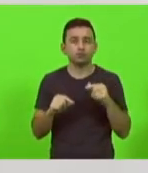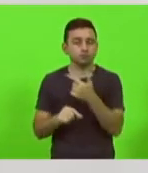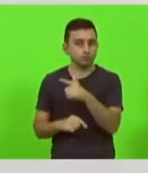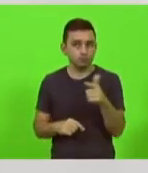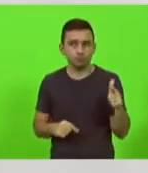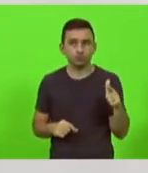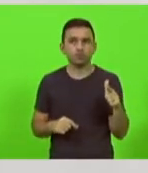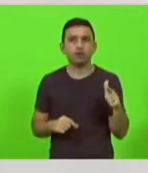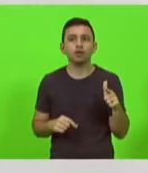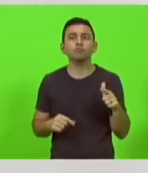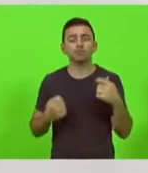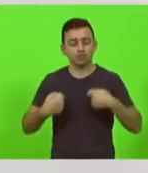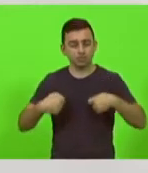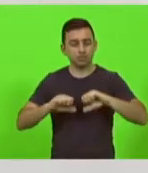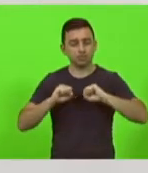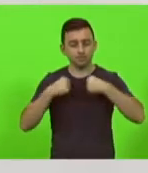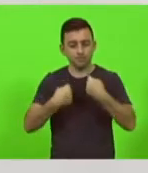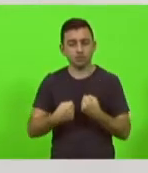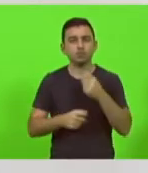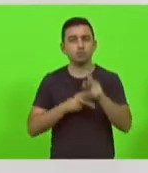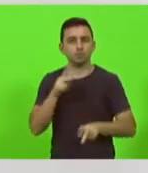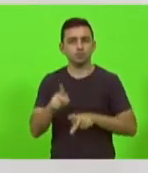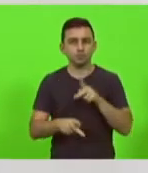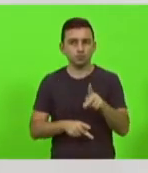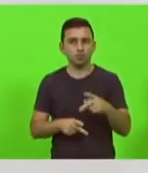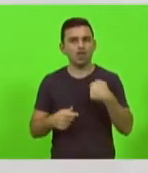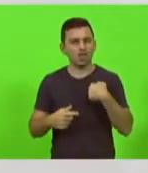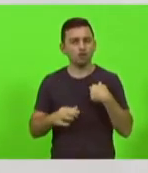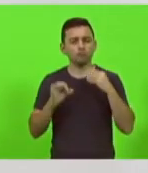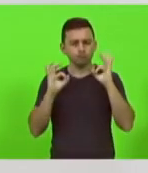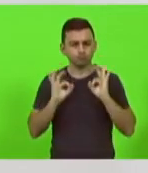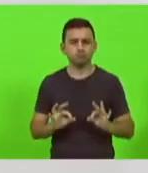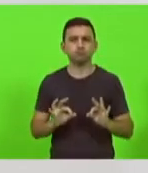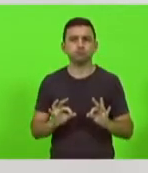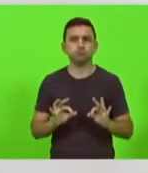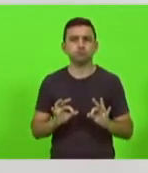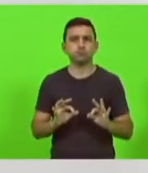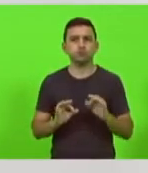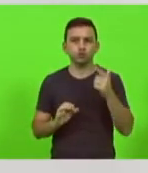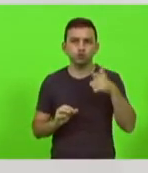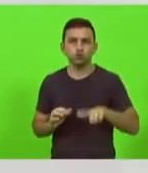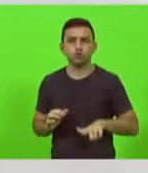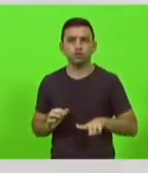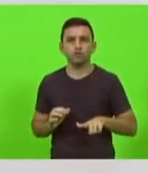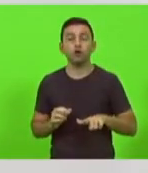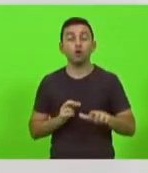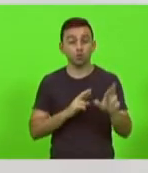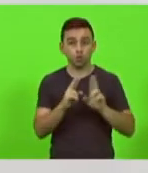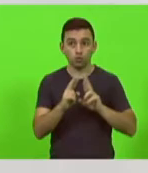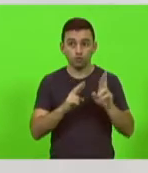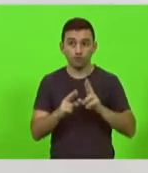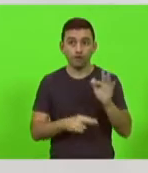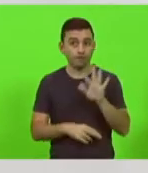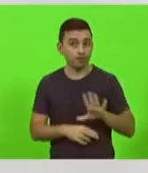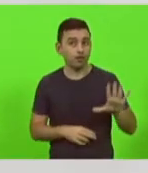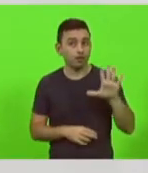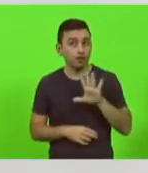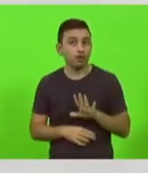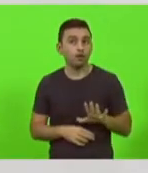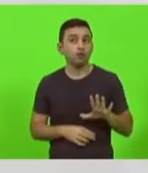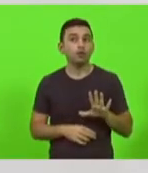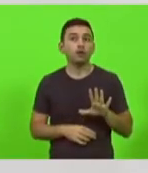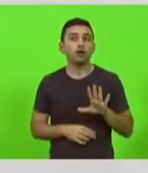agir em defesa da nossa população. Afirmei e volto a afirmar. Embora as rodovias sejam federais,